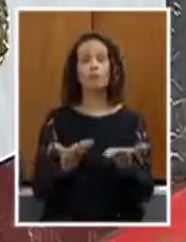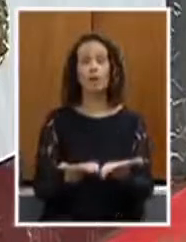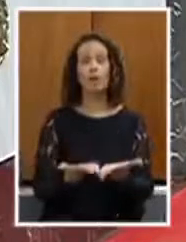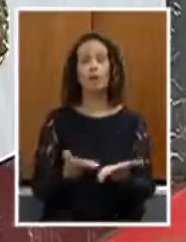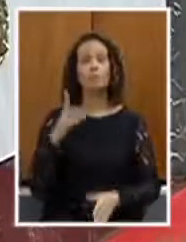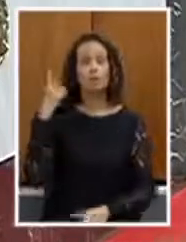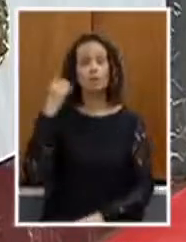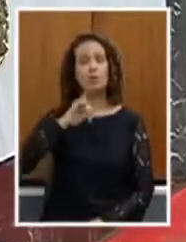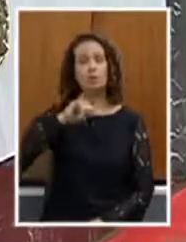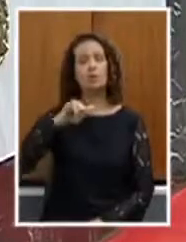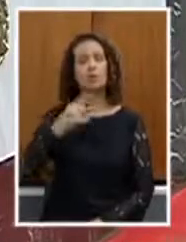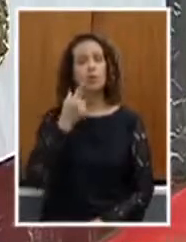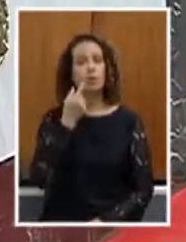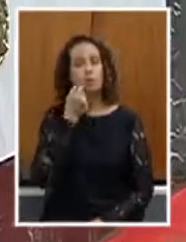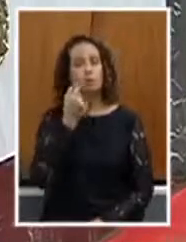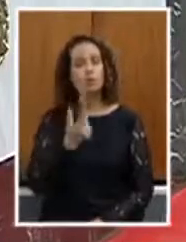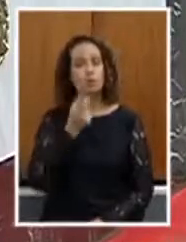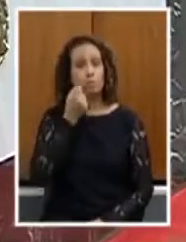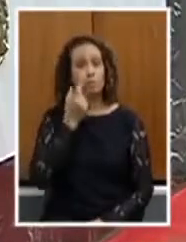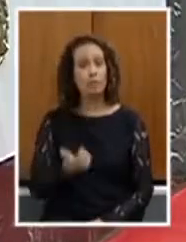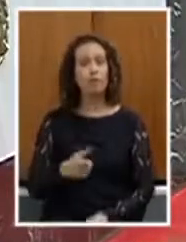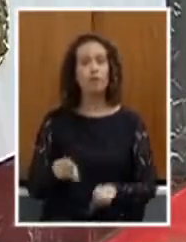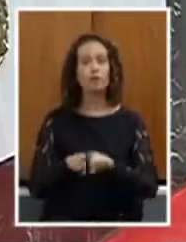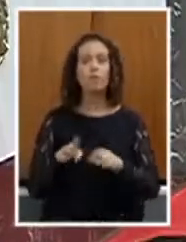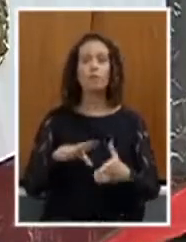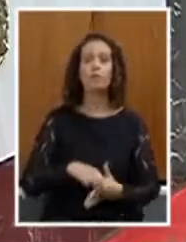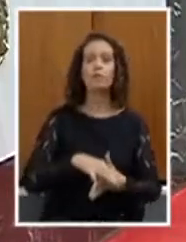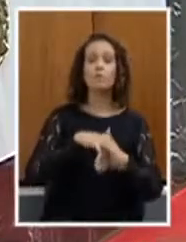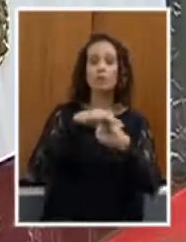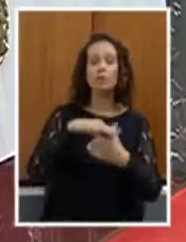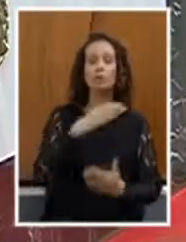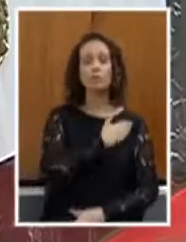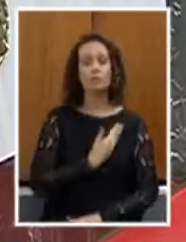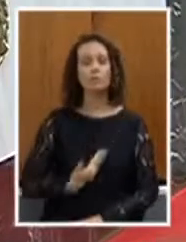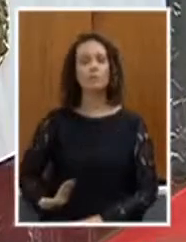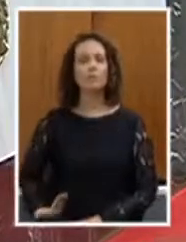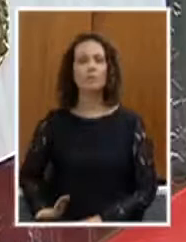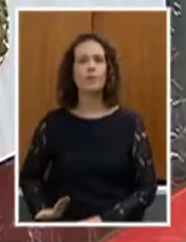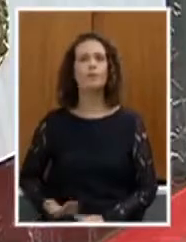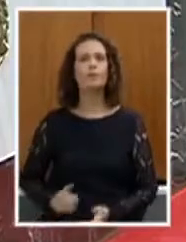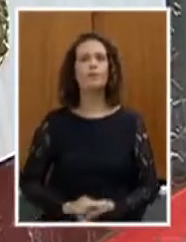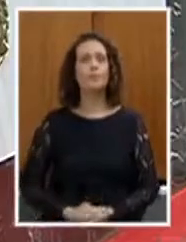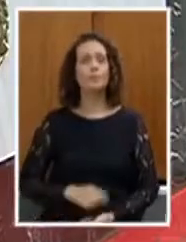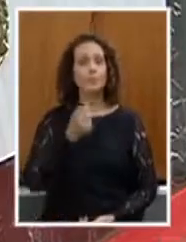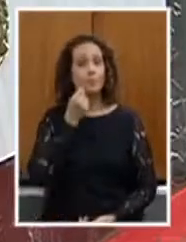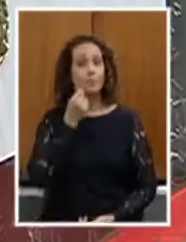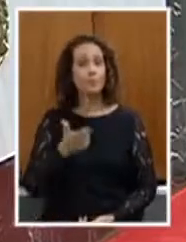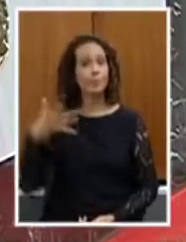Vitor Xavier, em seguida ao líder de governo, Raul Belém. Com a palavra, deputado João Vitor Xavier.